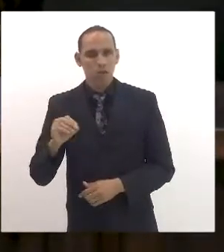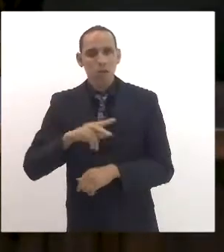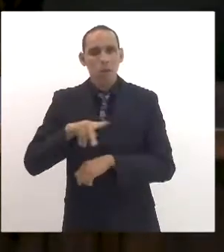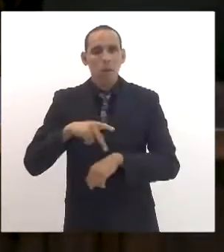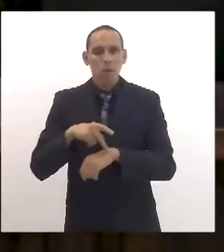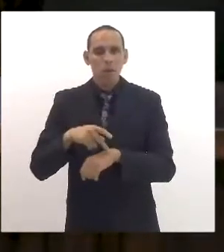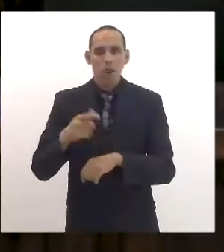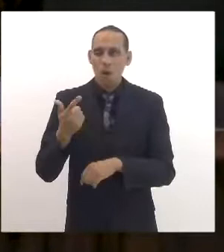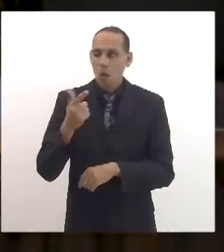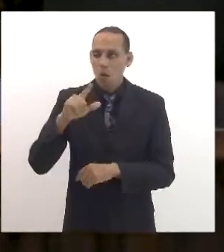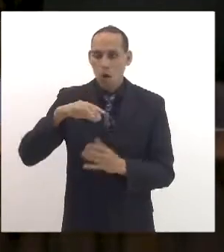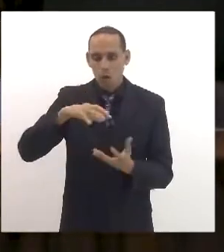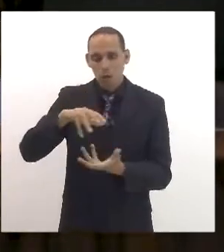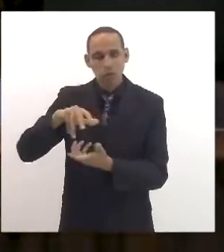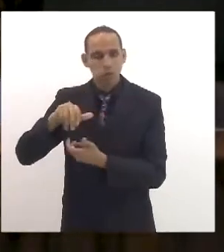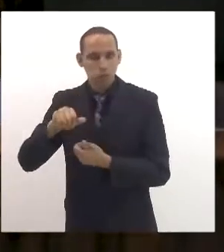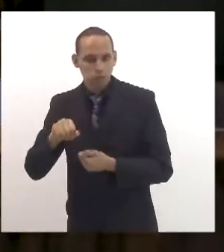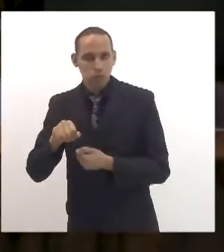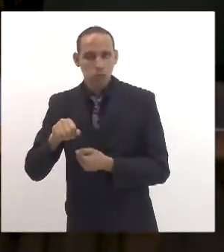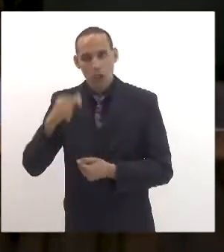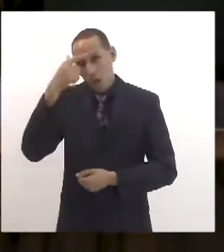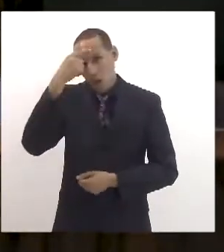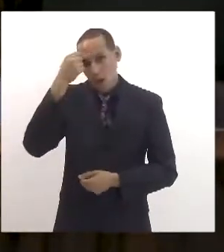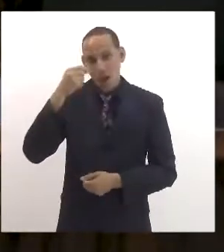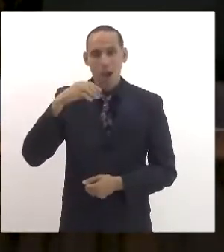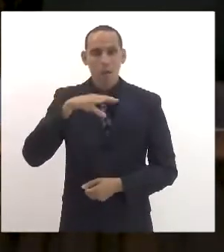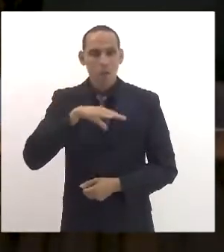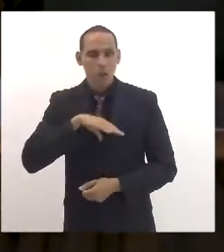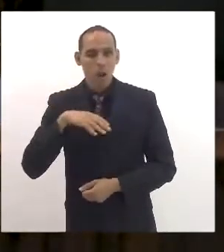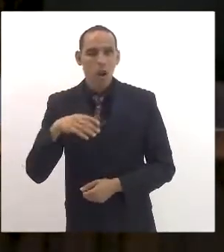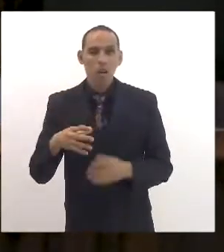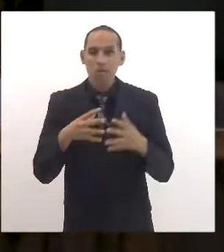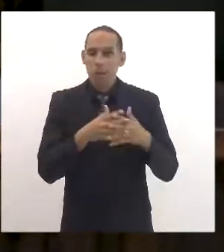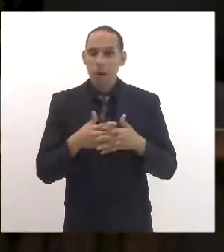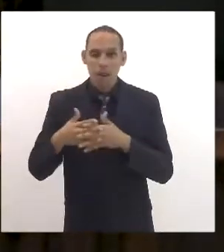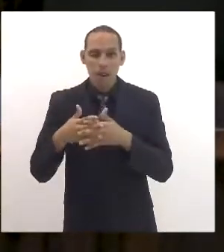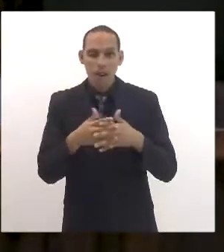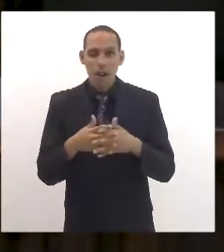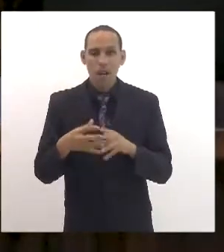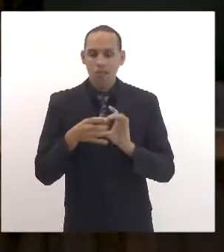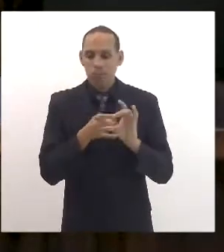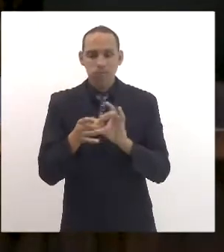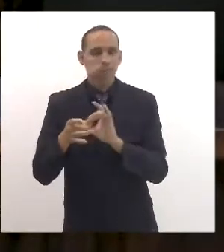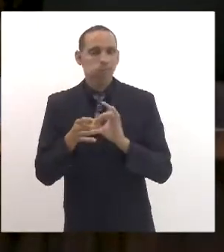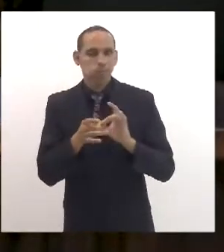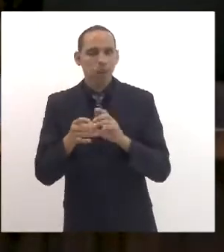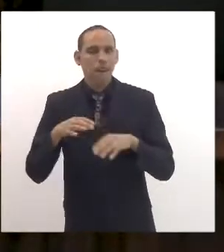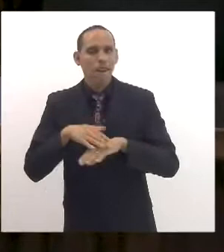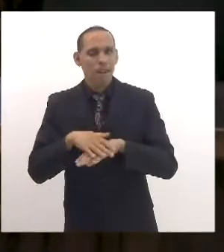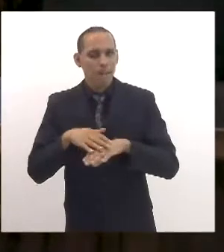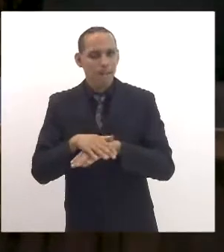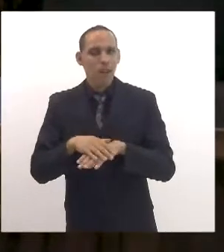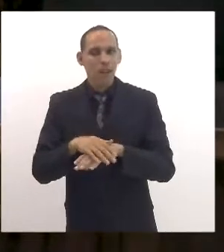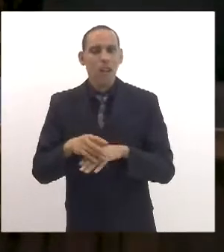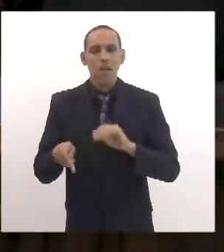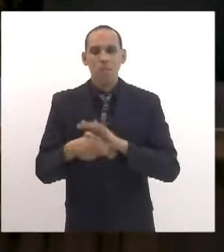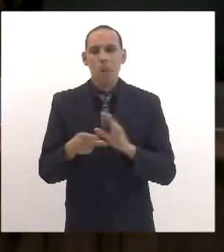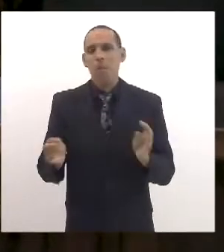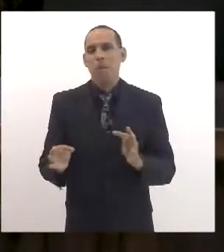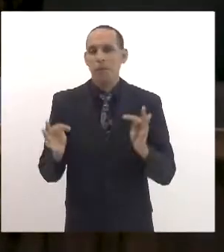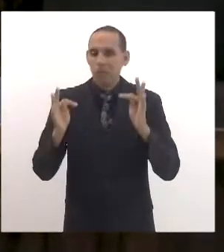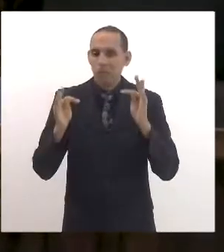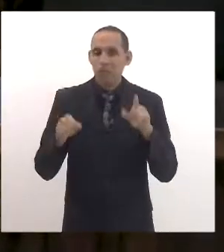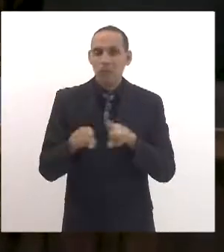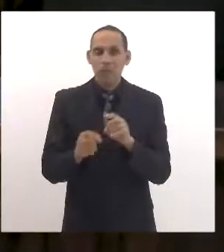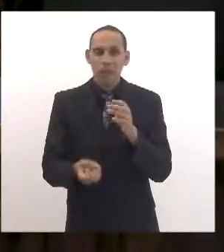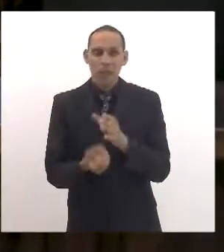avançada entre universidades portuguesas e norte-americanas, envolvendo redes temáticas de tecnologia. Lançou o